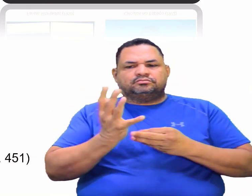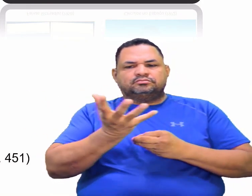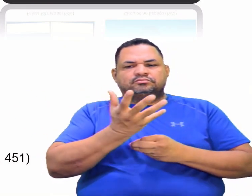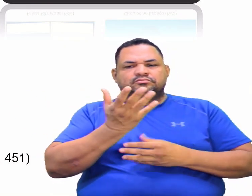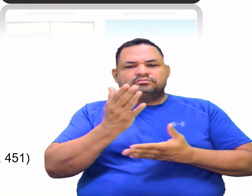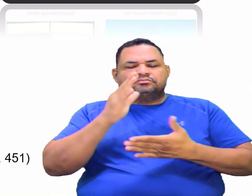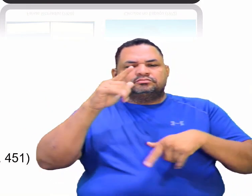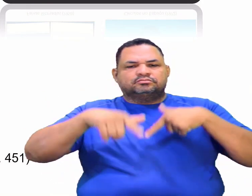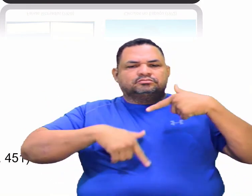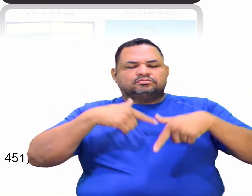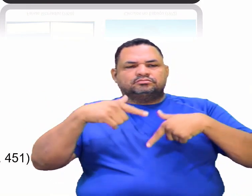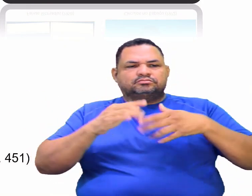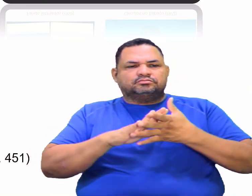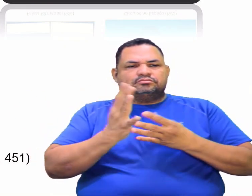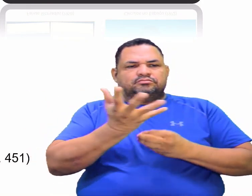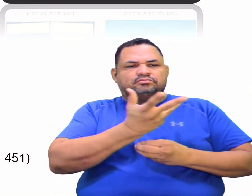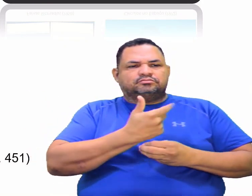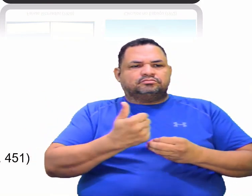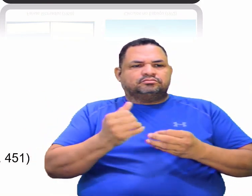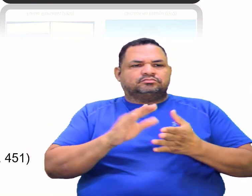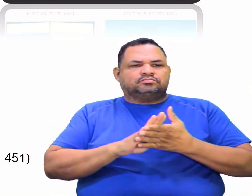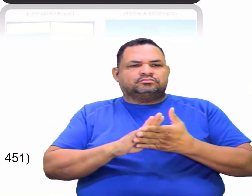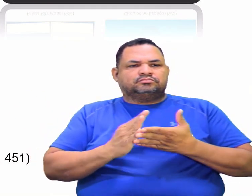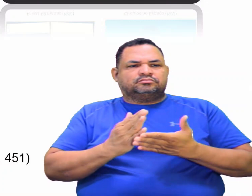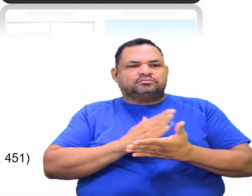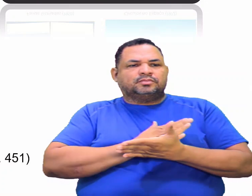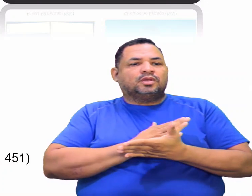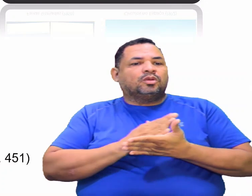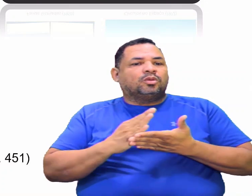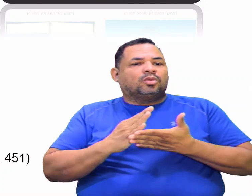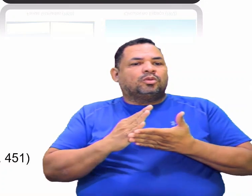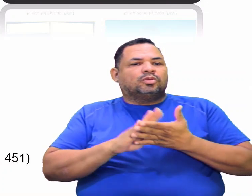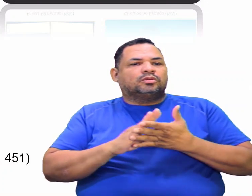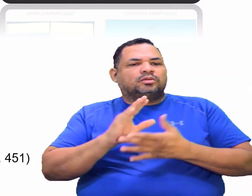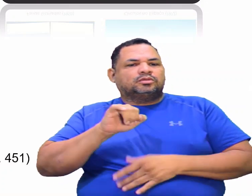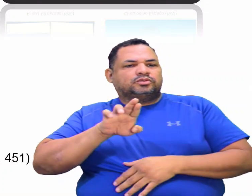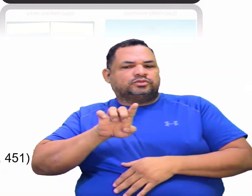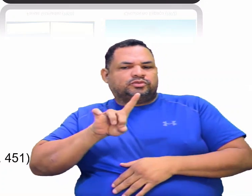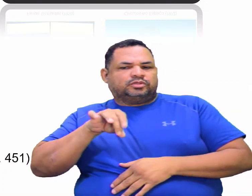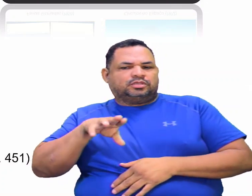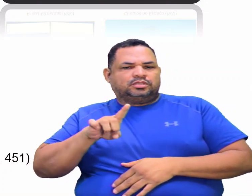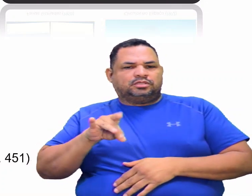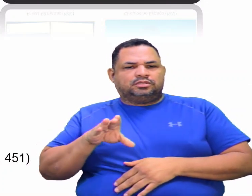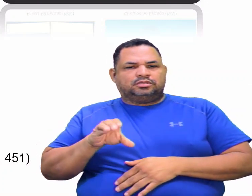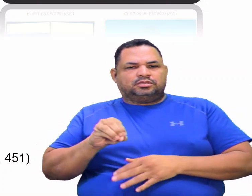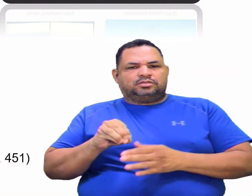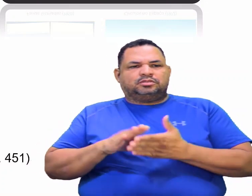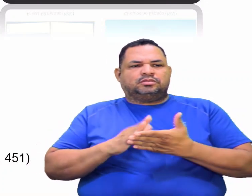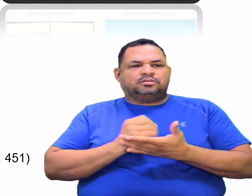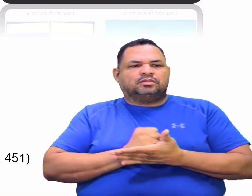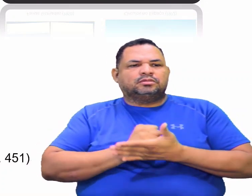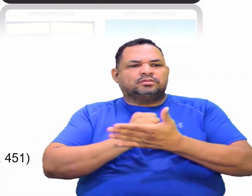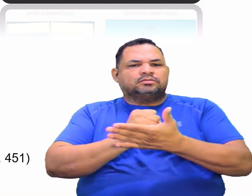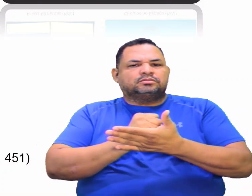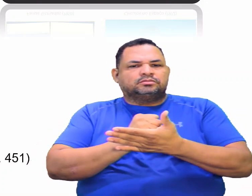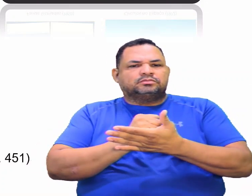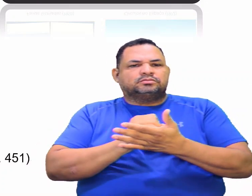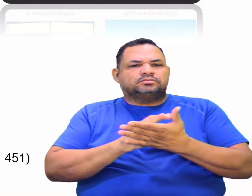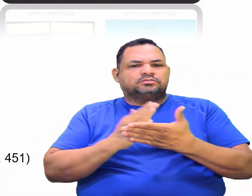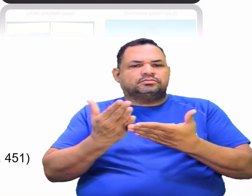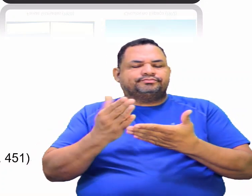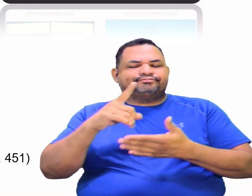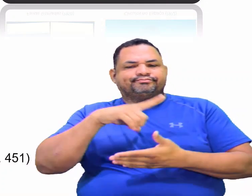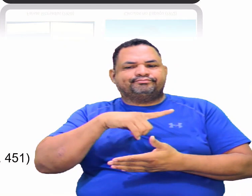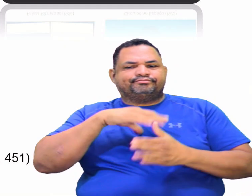aí ó o expresionismo abstrato se inspirou no surrealismo eh com obras